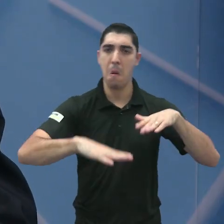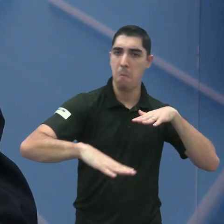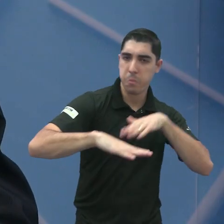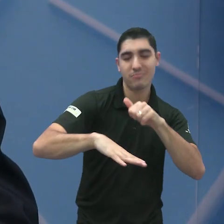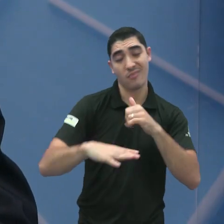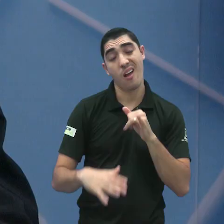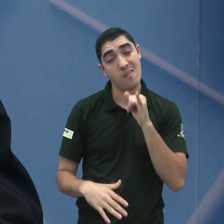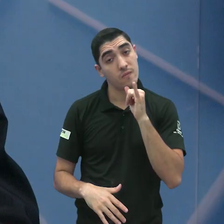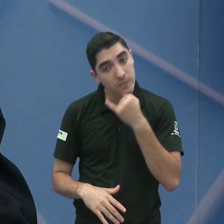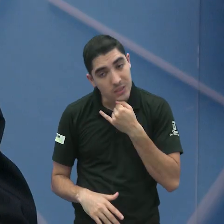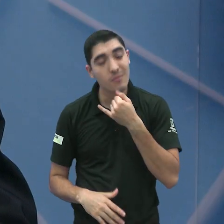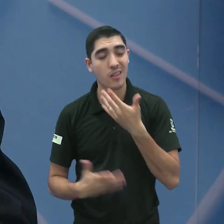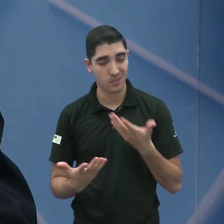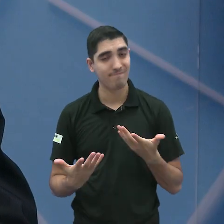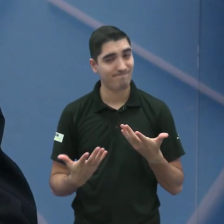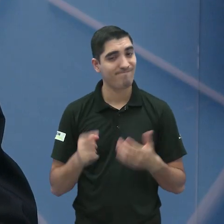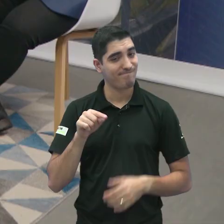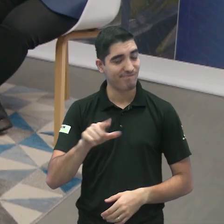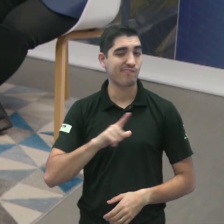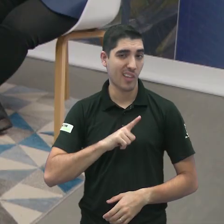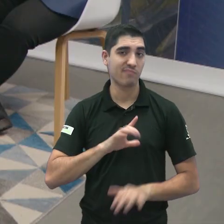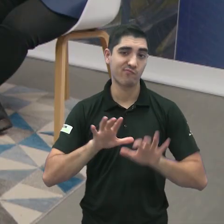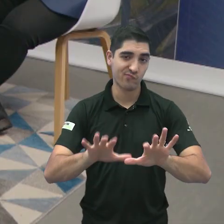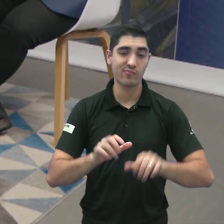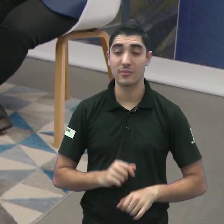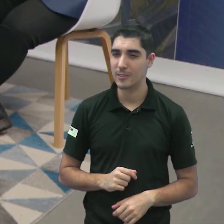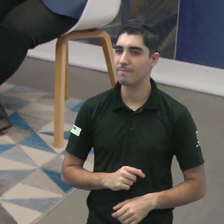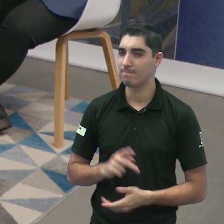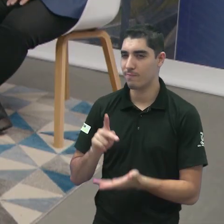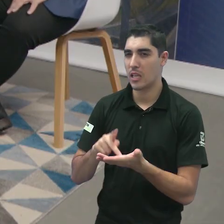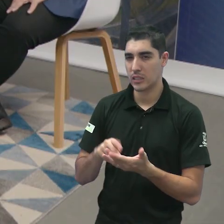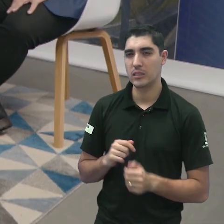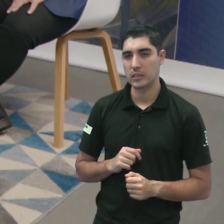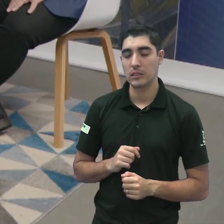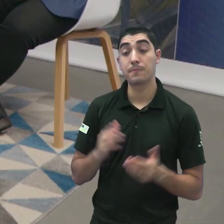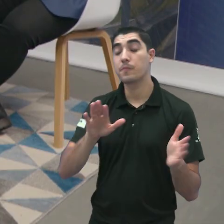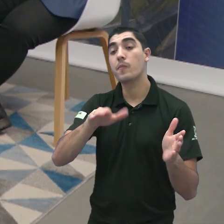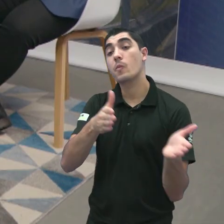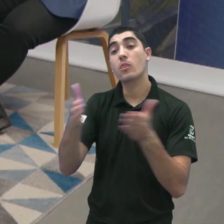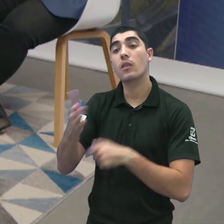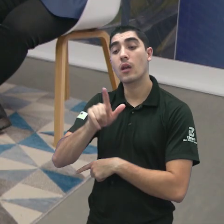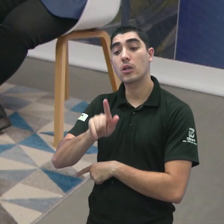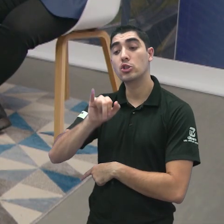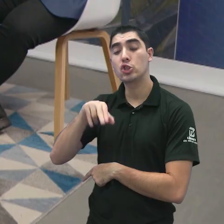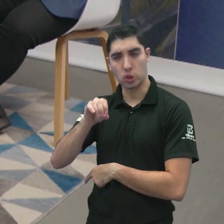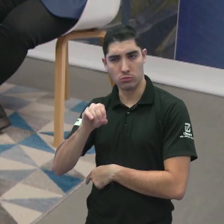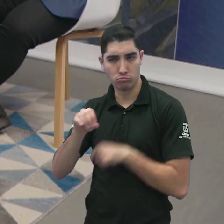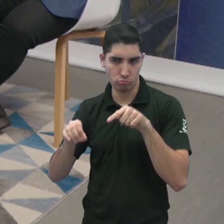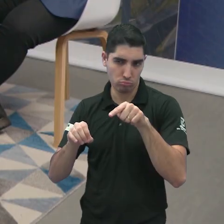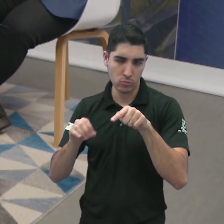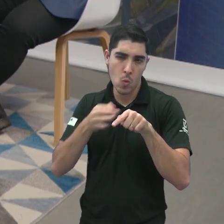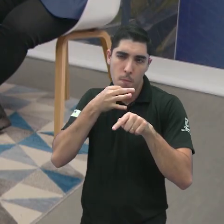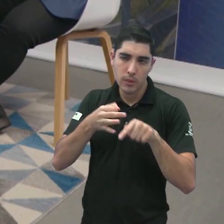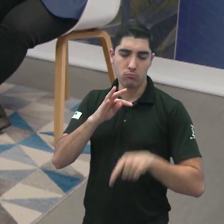infelizmente, acontecem, né? Com certeza. Ô Gino, nessa questão do ponto de vista técnico, né?